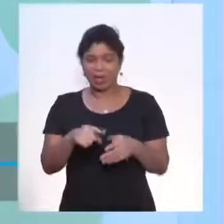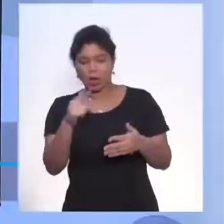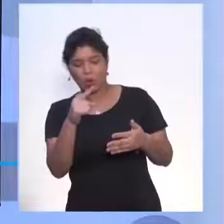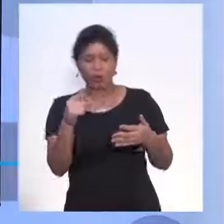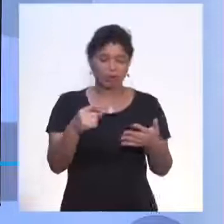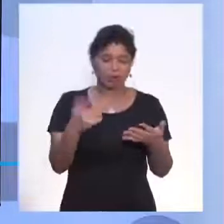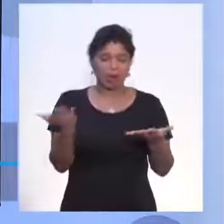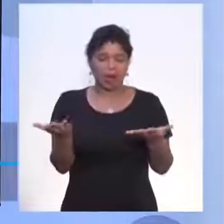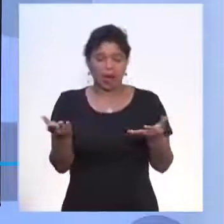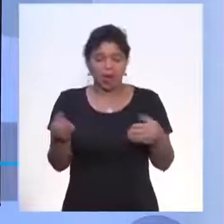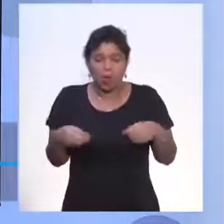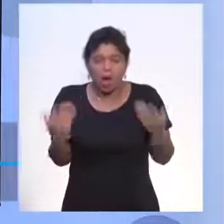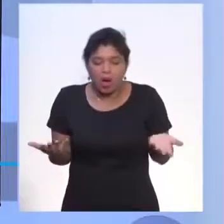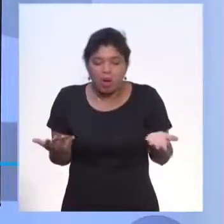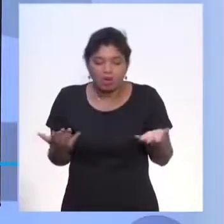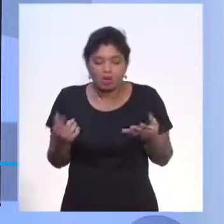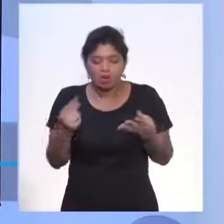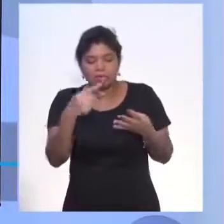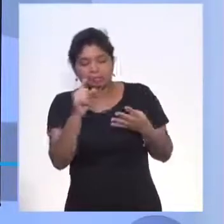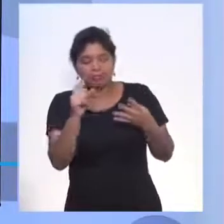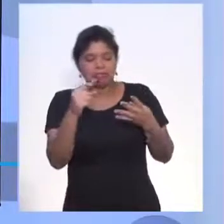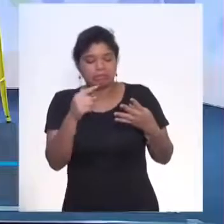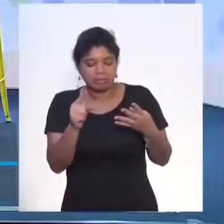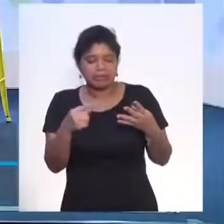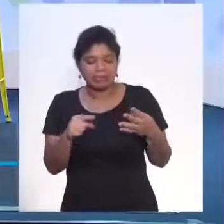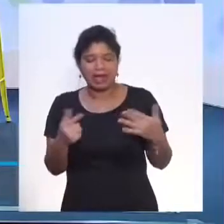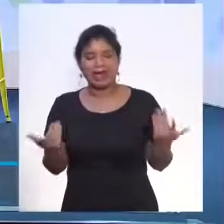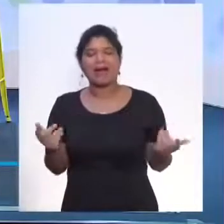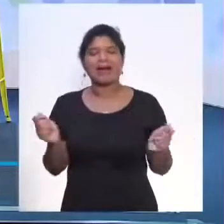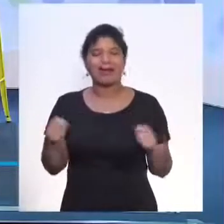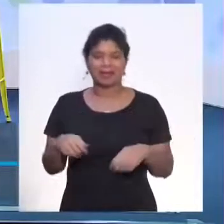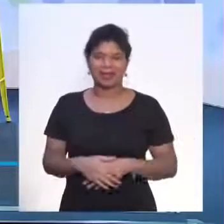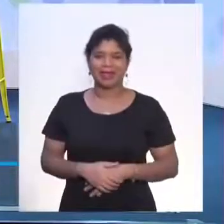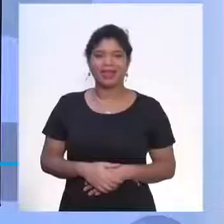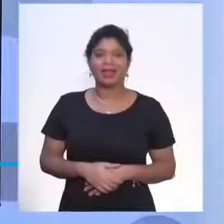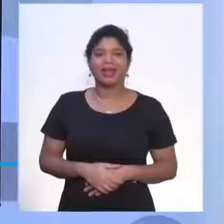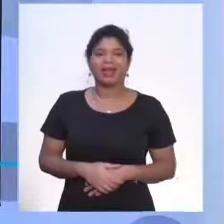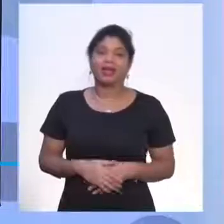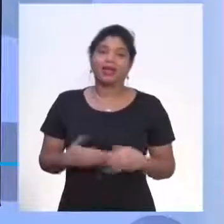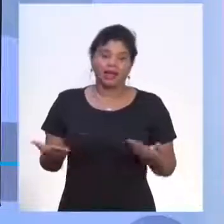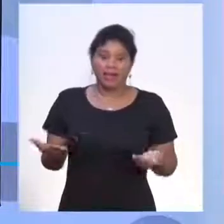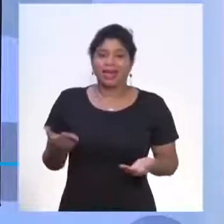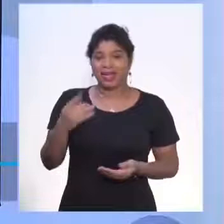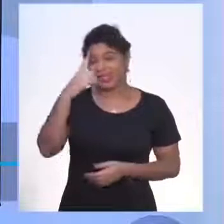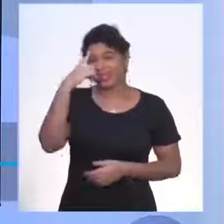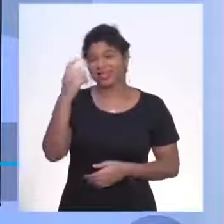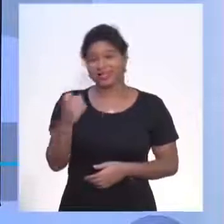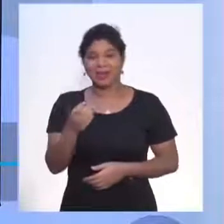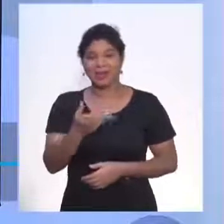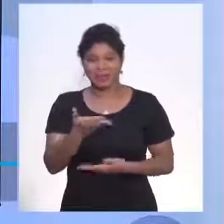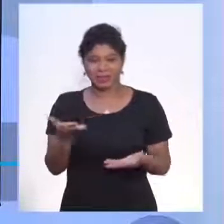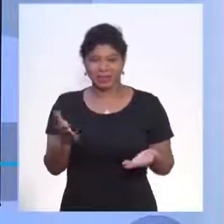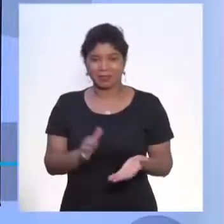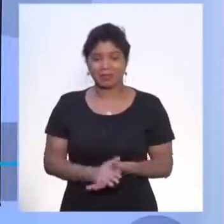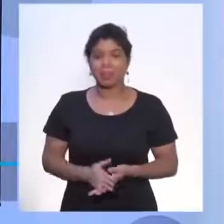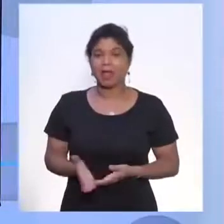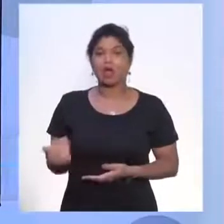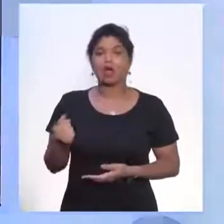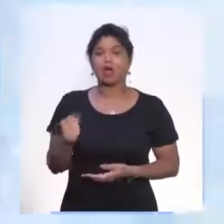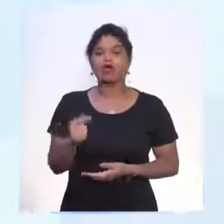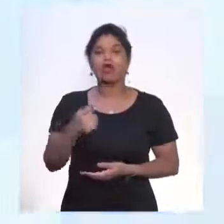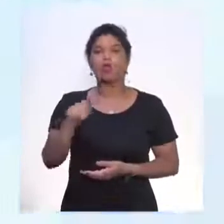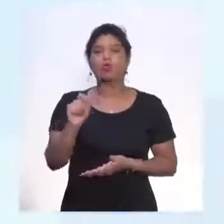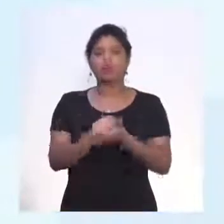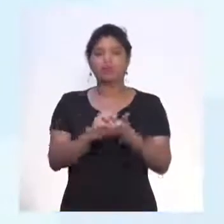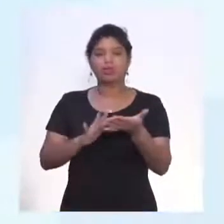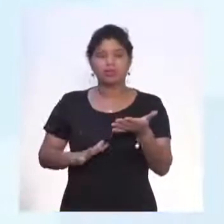Essa é verdade, quem nunca fez isso, né? Então, essa é a ideia, esse é o contexto. O último exercício, ele